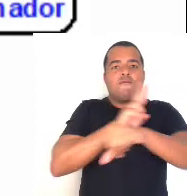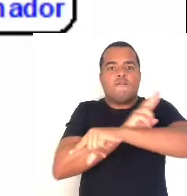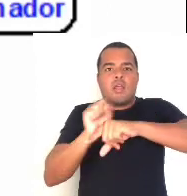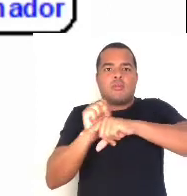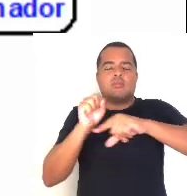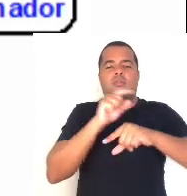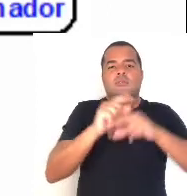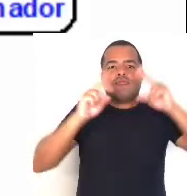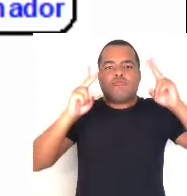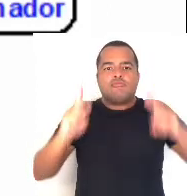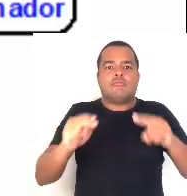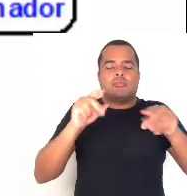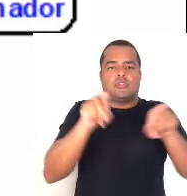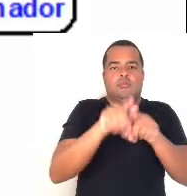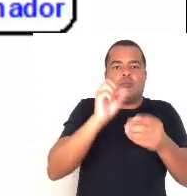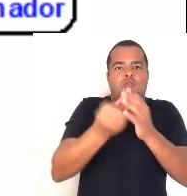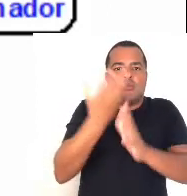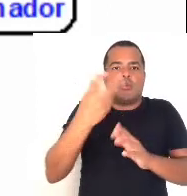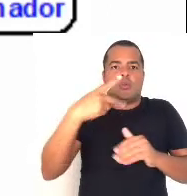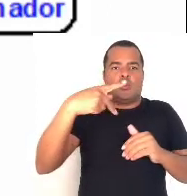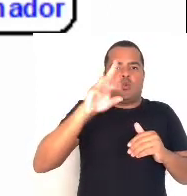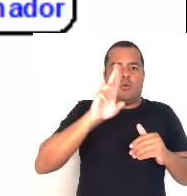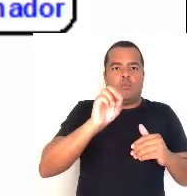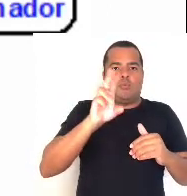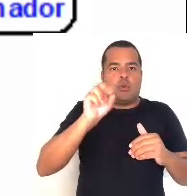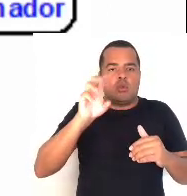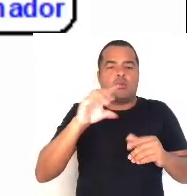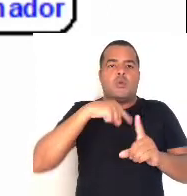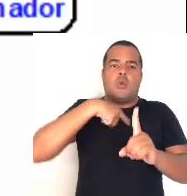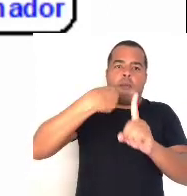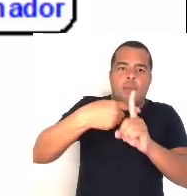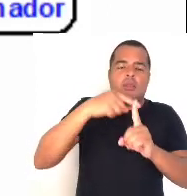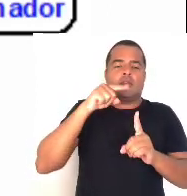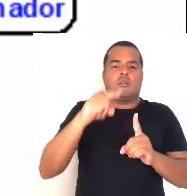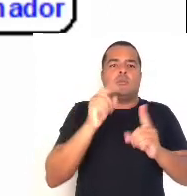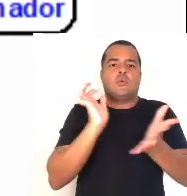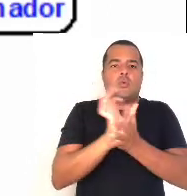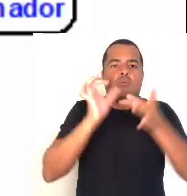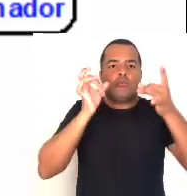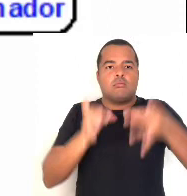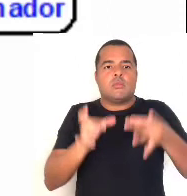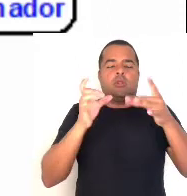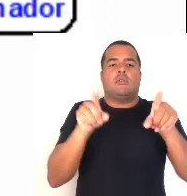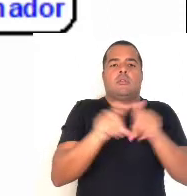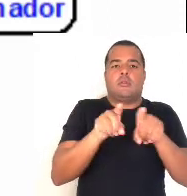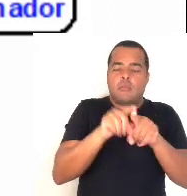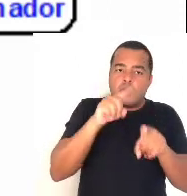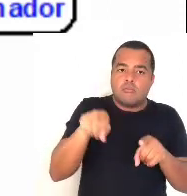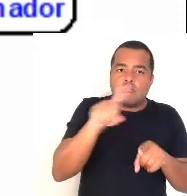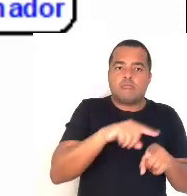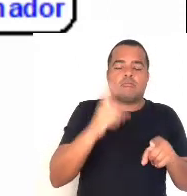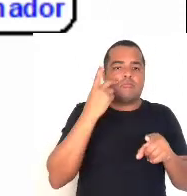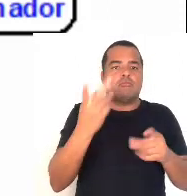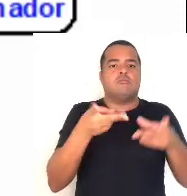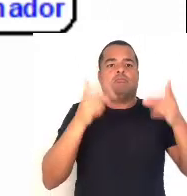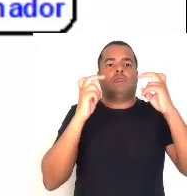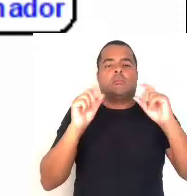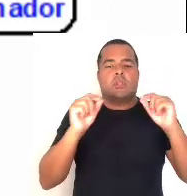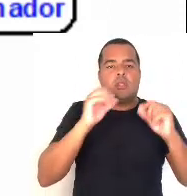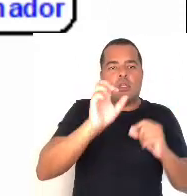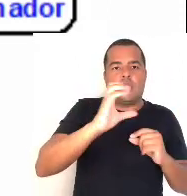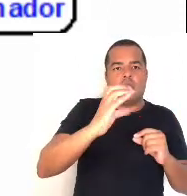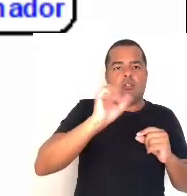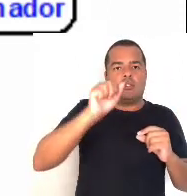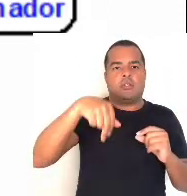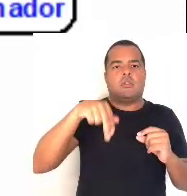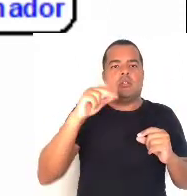mesma velocidade com que o grupo abandonador está saindo. E aí formando o produto, que é o metanol, mais esse grupo abandonador. E aí, a gente